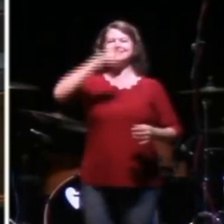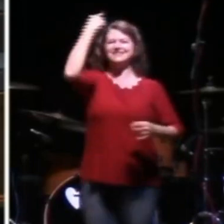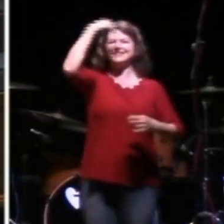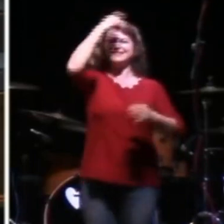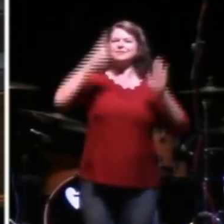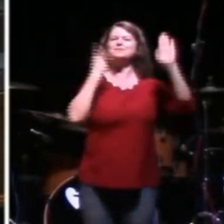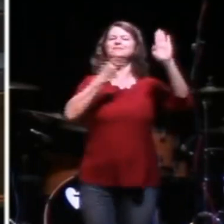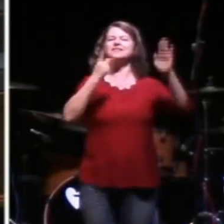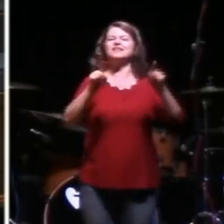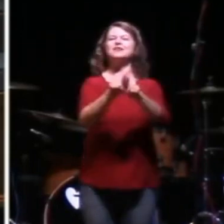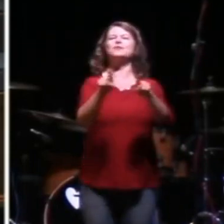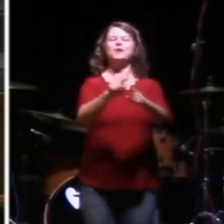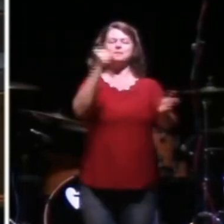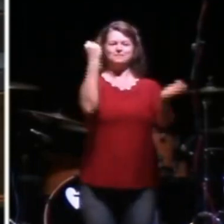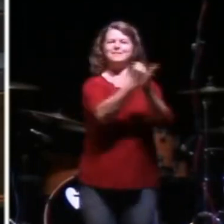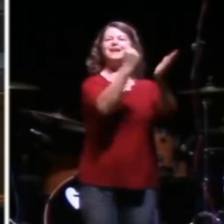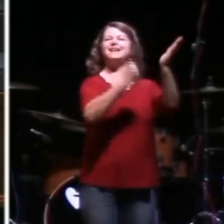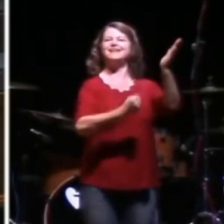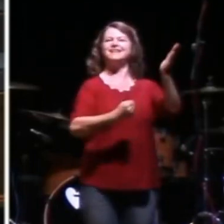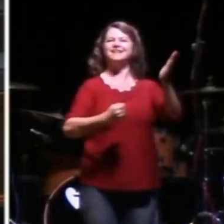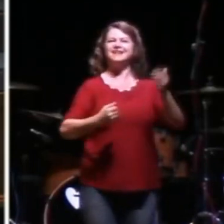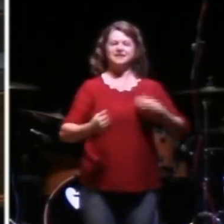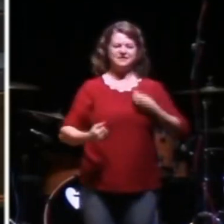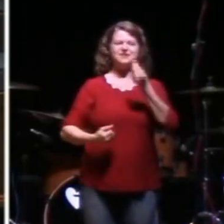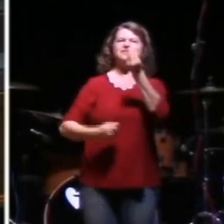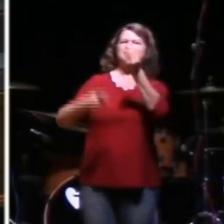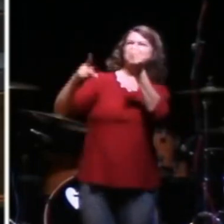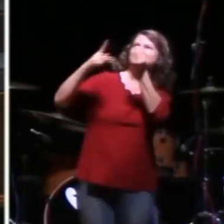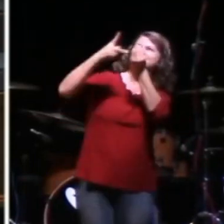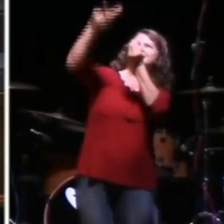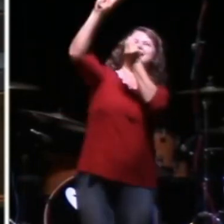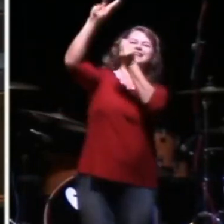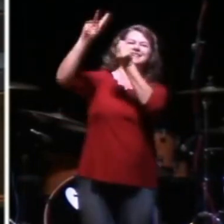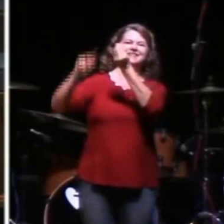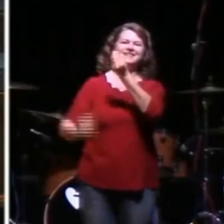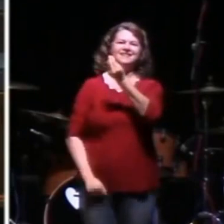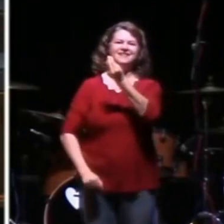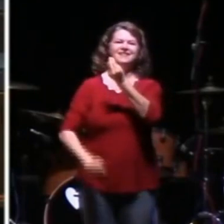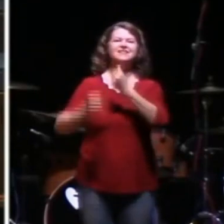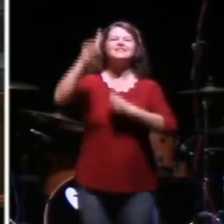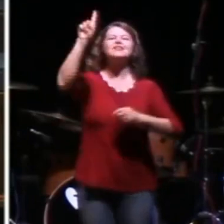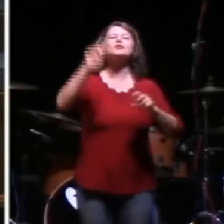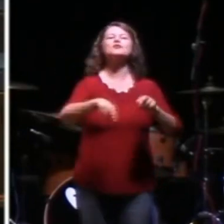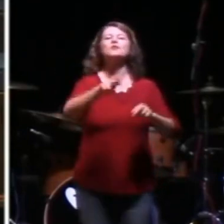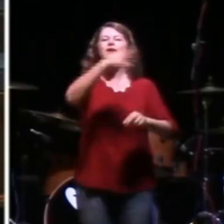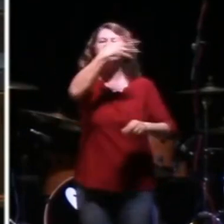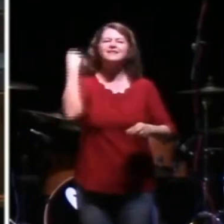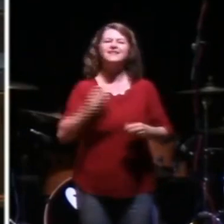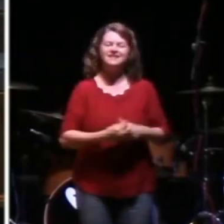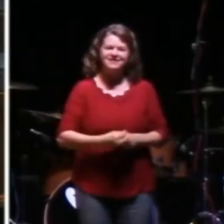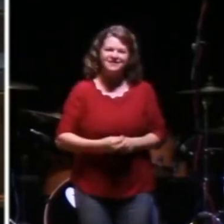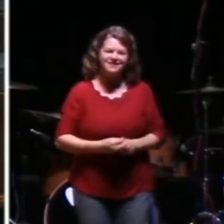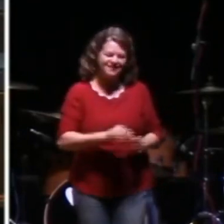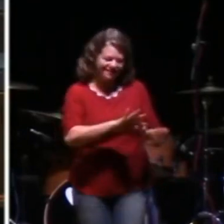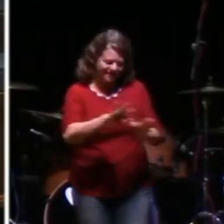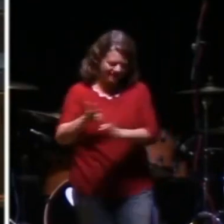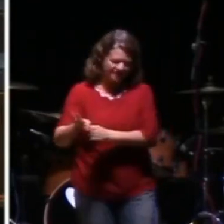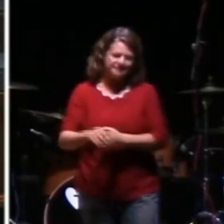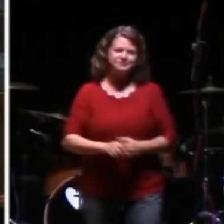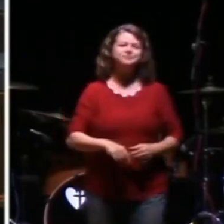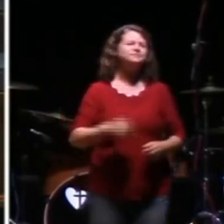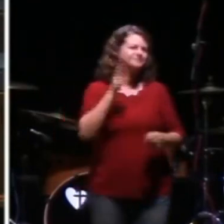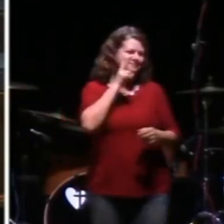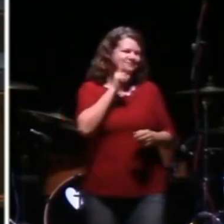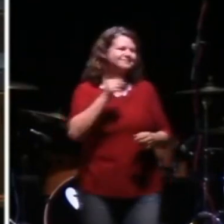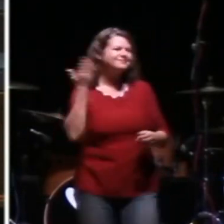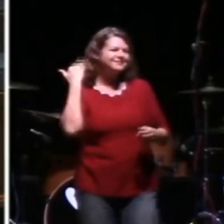que você pertence ao senhor o hospital sabe que você pertence a deus eu não esqueço de um dia que eu tava evangelizando na